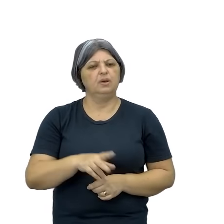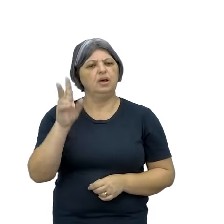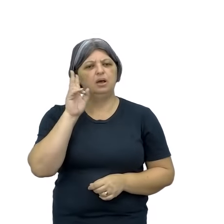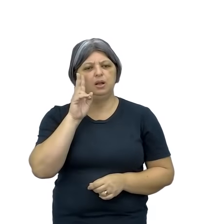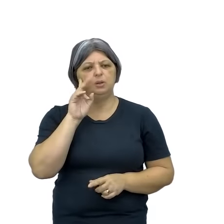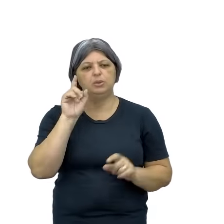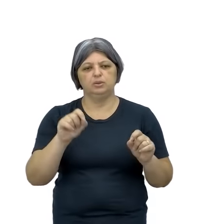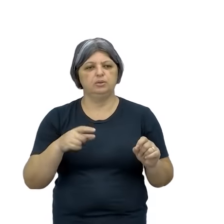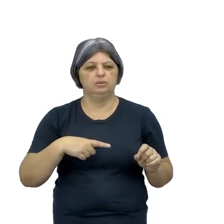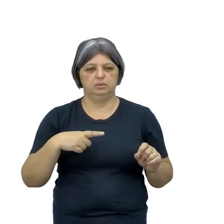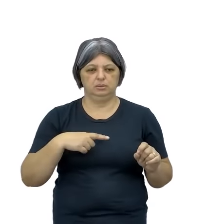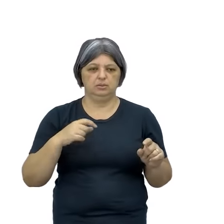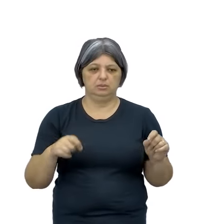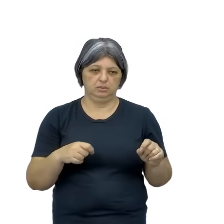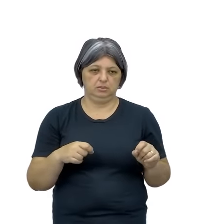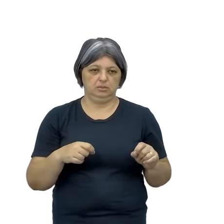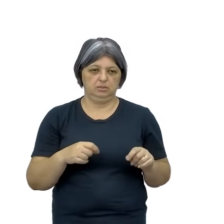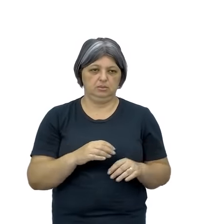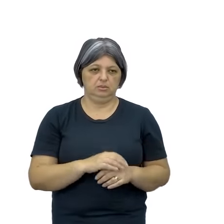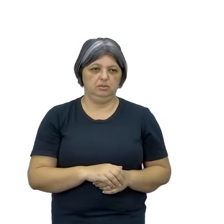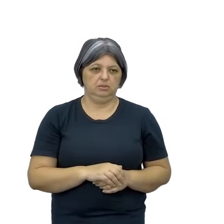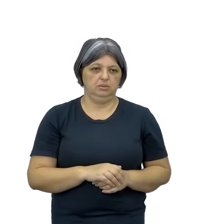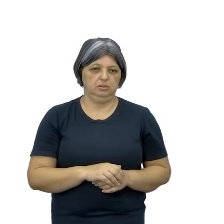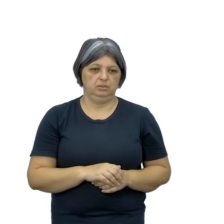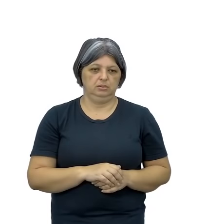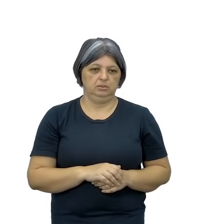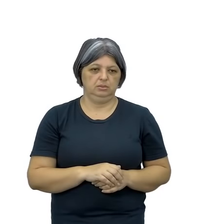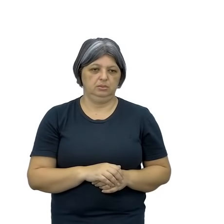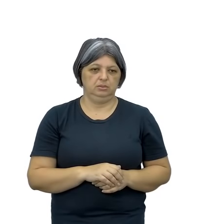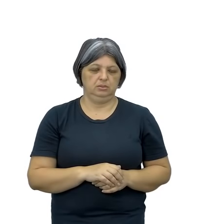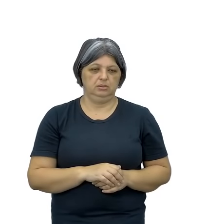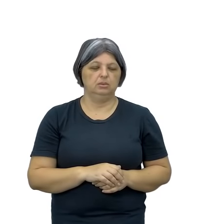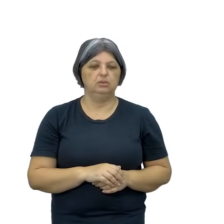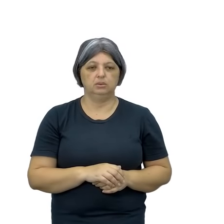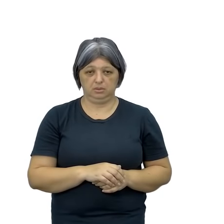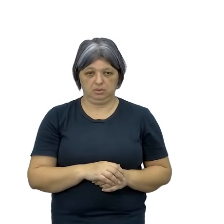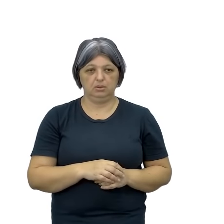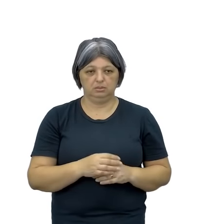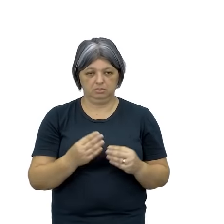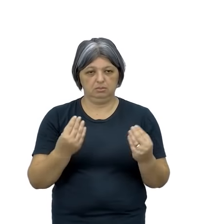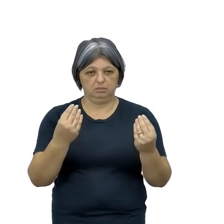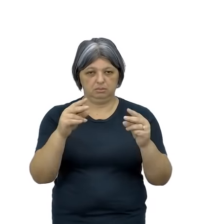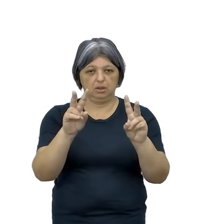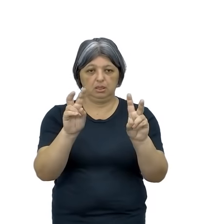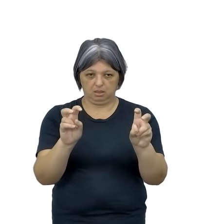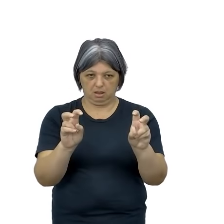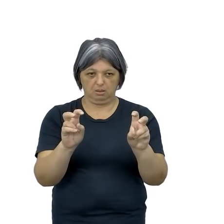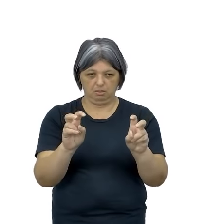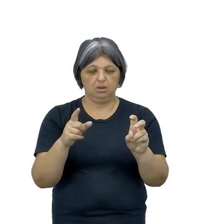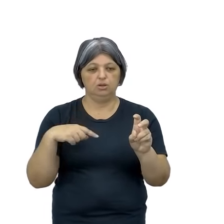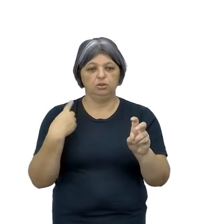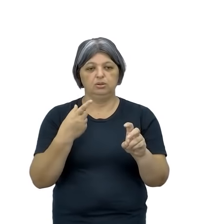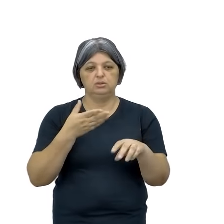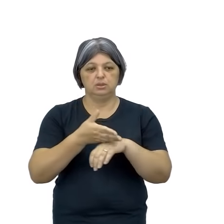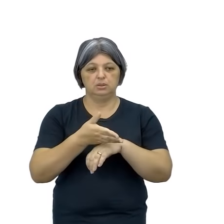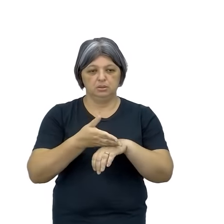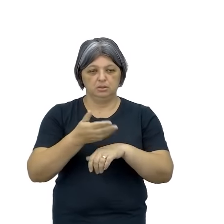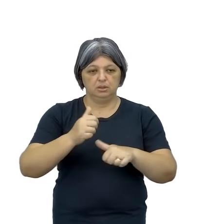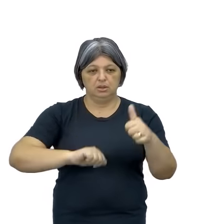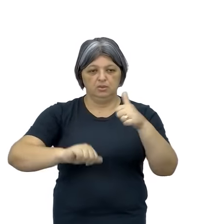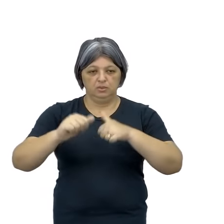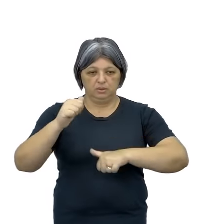quando fizemos essa plataforma, desculpa, essa pauta, nós estávamos assim acessando a